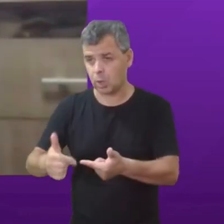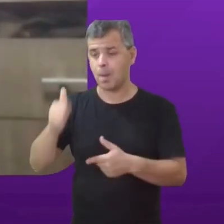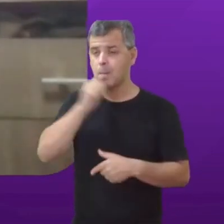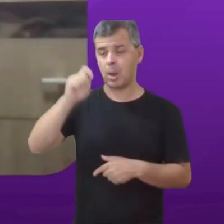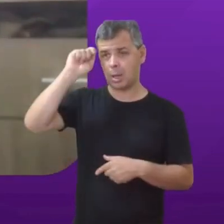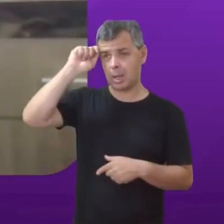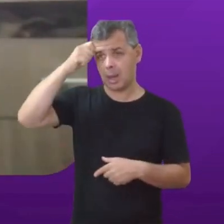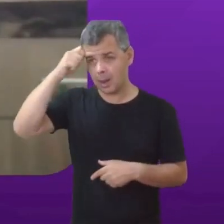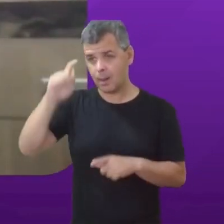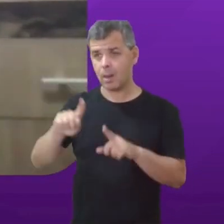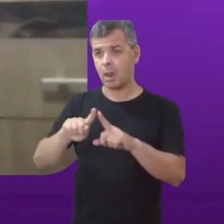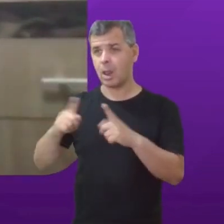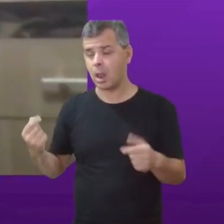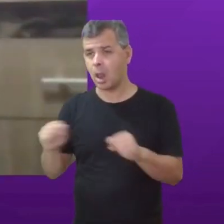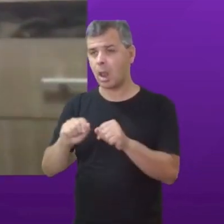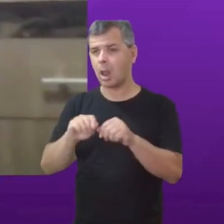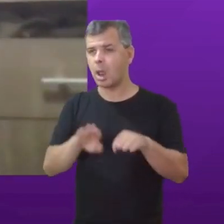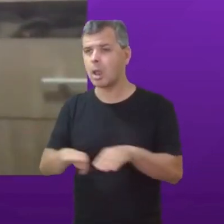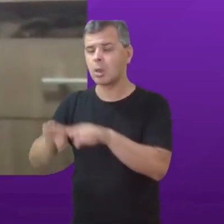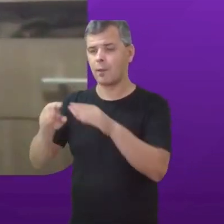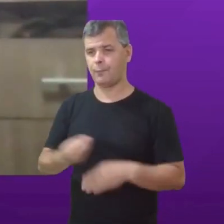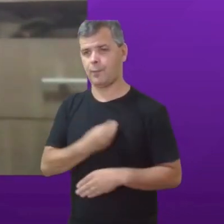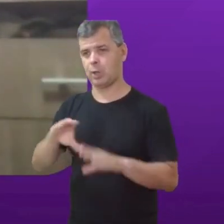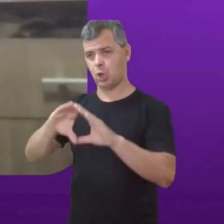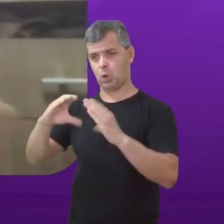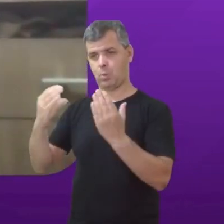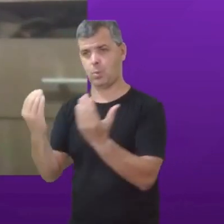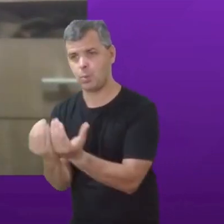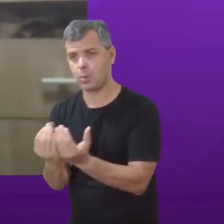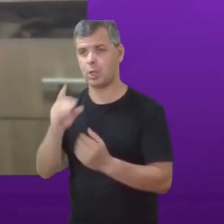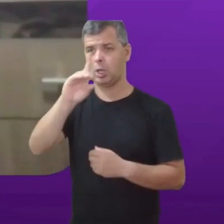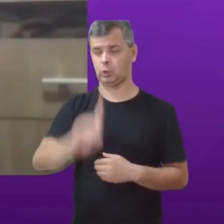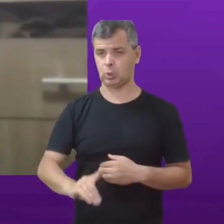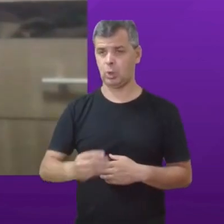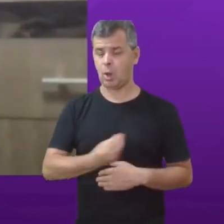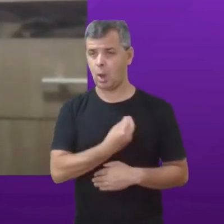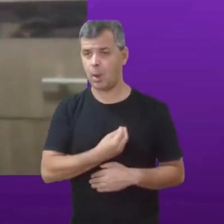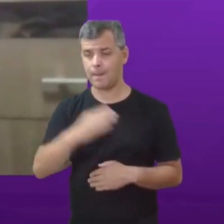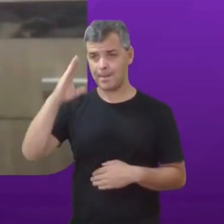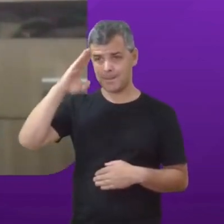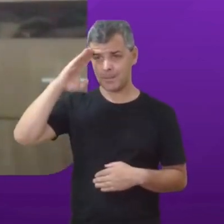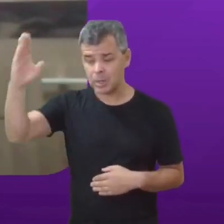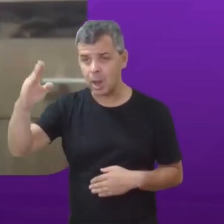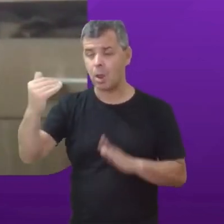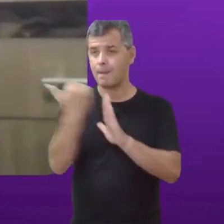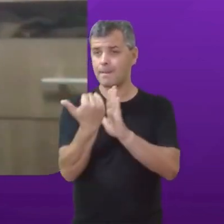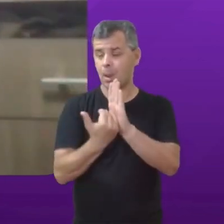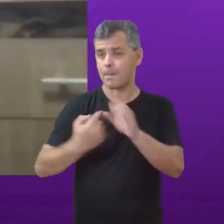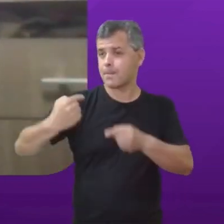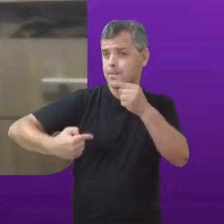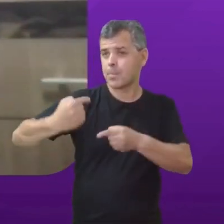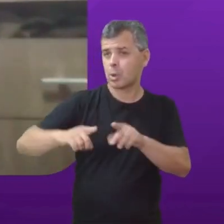negras brasileiras é pela sobrevivência das suas comunidades. Então, o direito à vida é a principal agenda política das